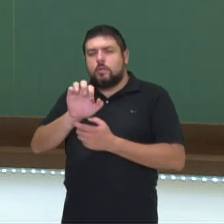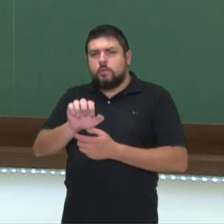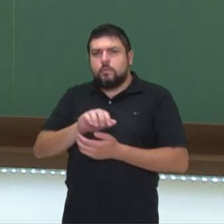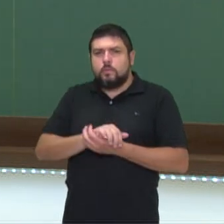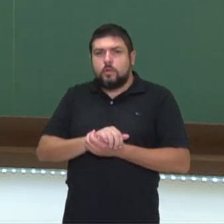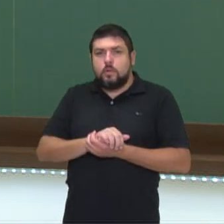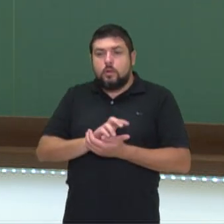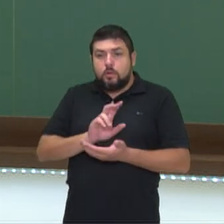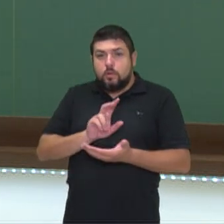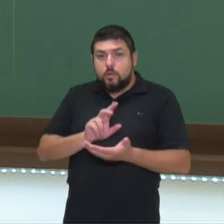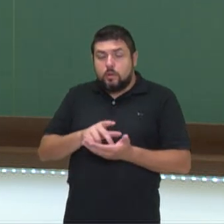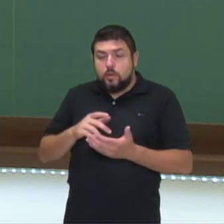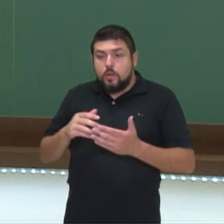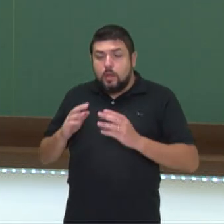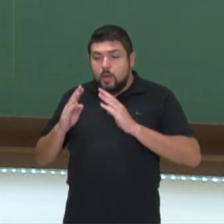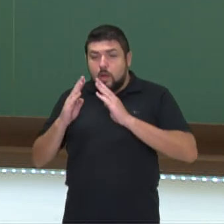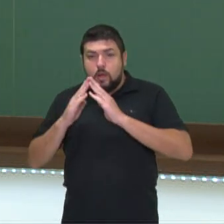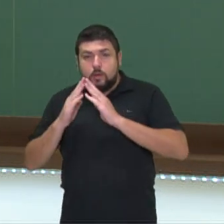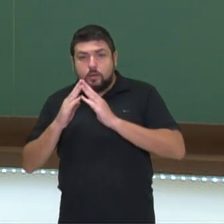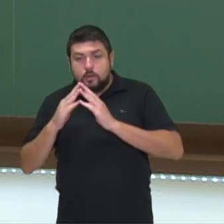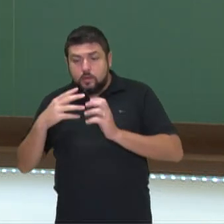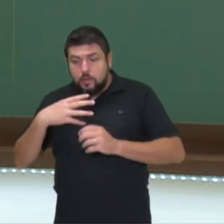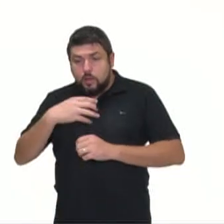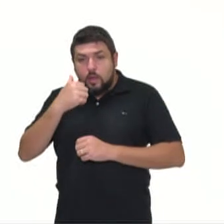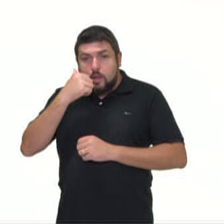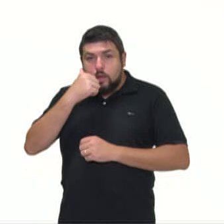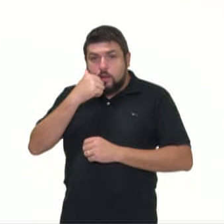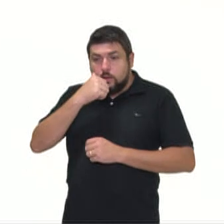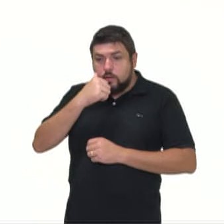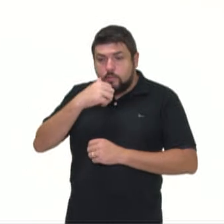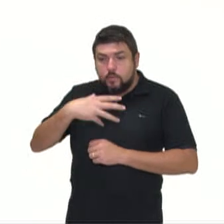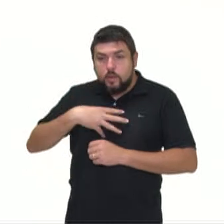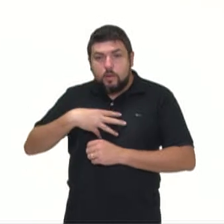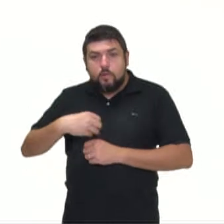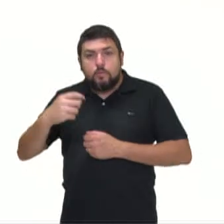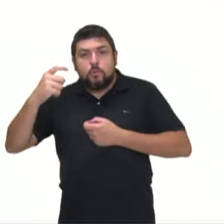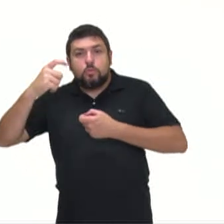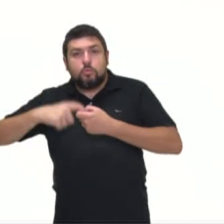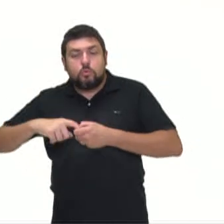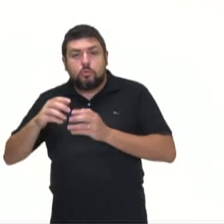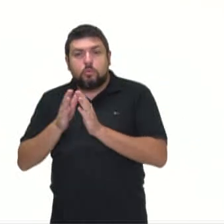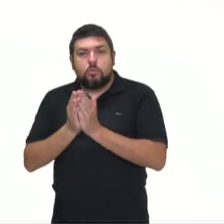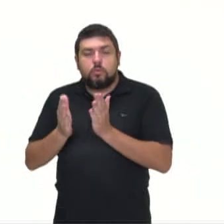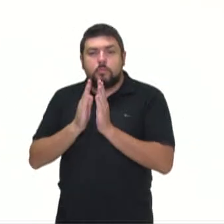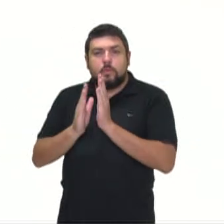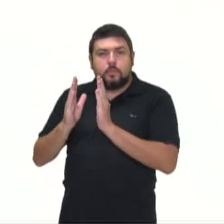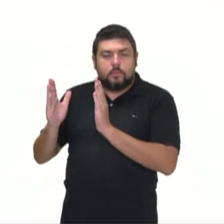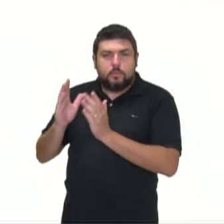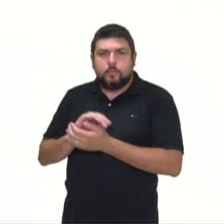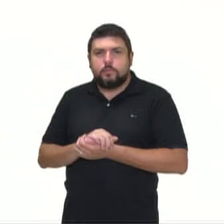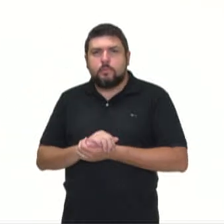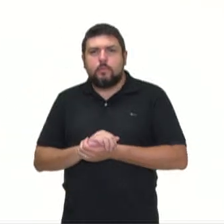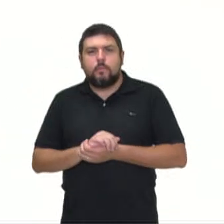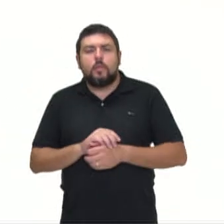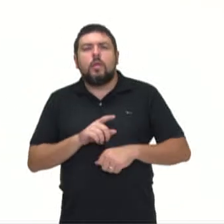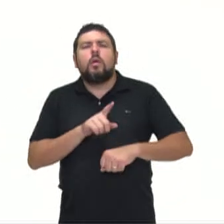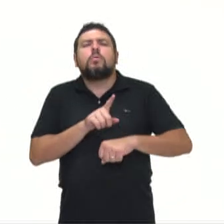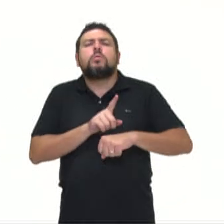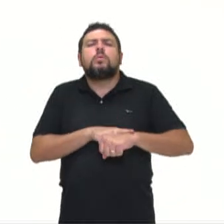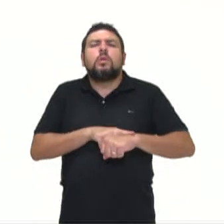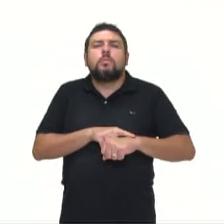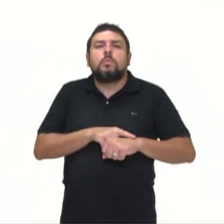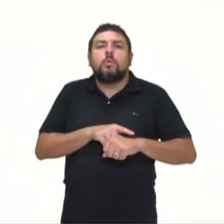dono da livraria, a filha do livreiro. O tempo em que essa história se passa, possivelmente alguns dias, pois nós